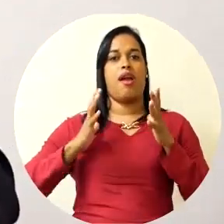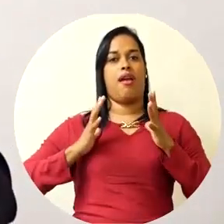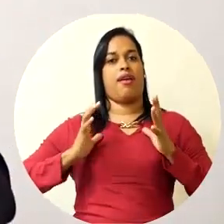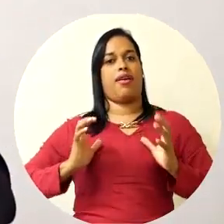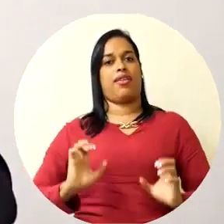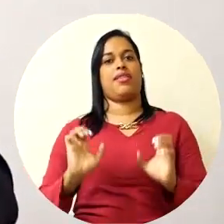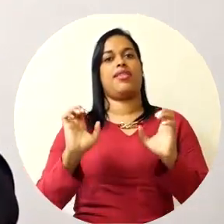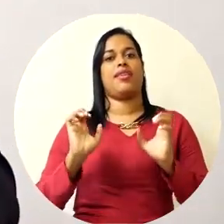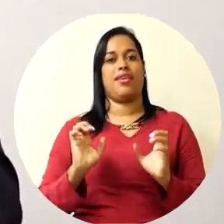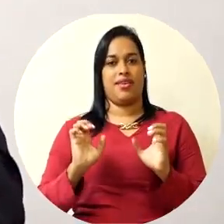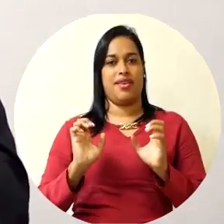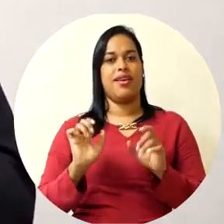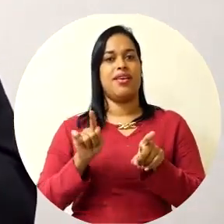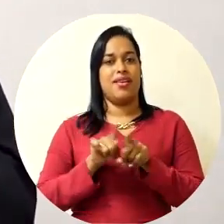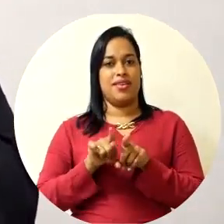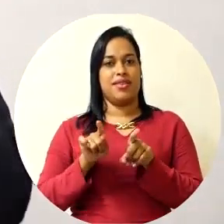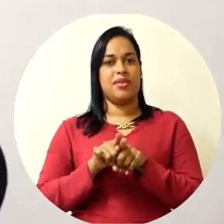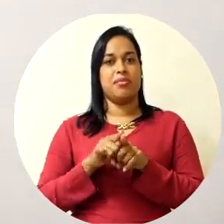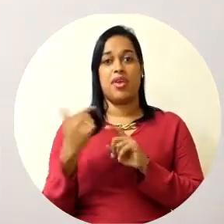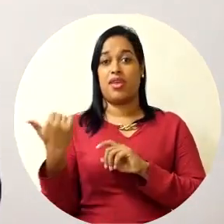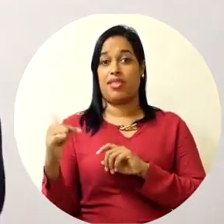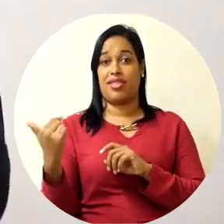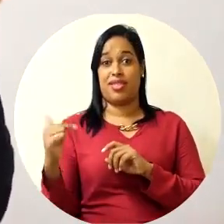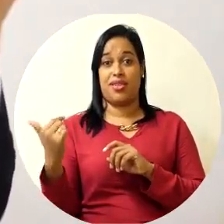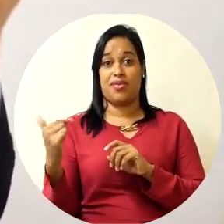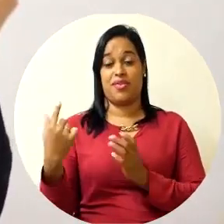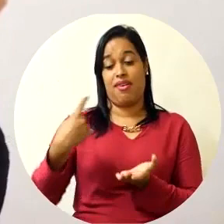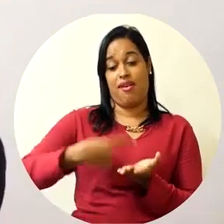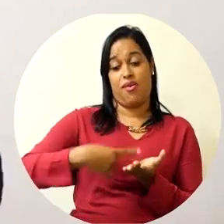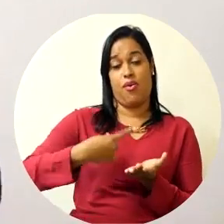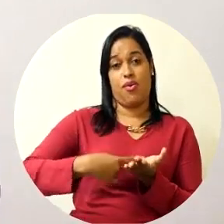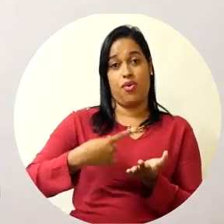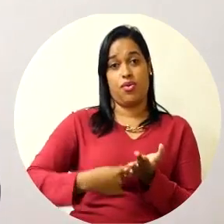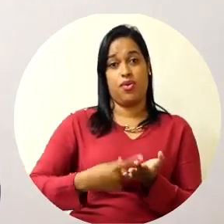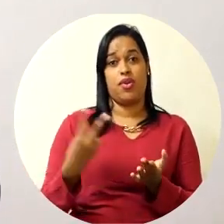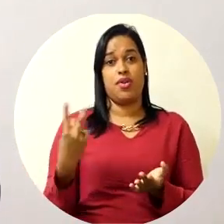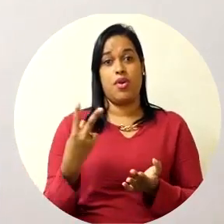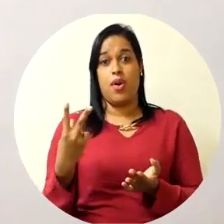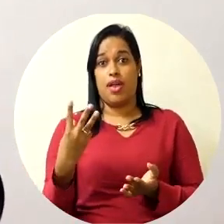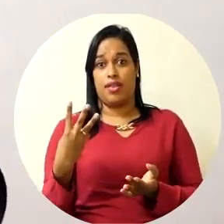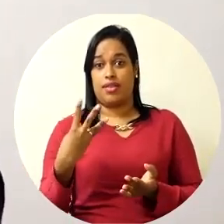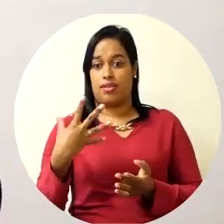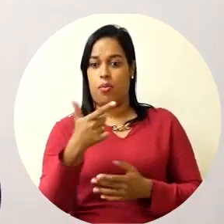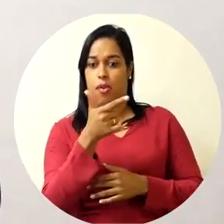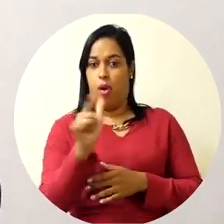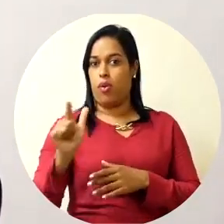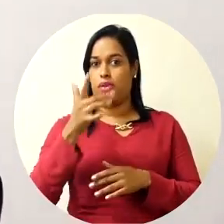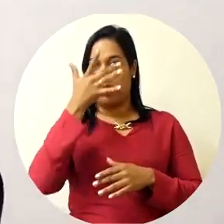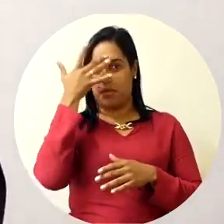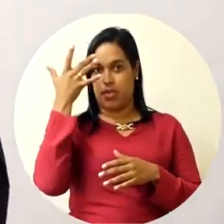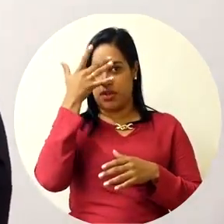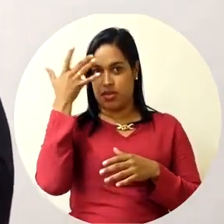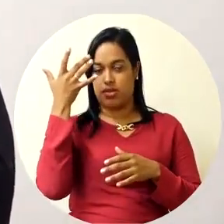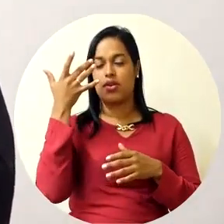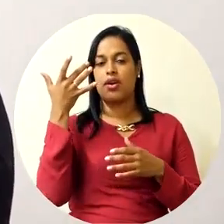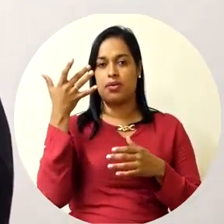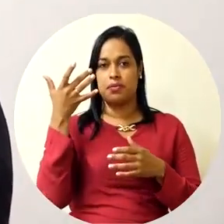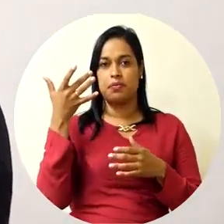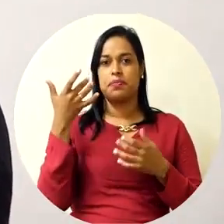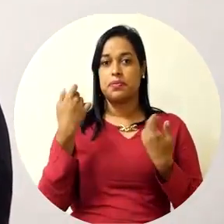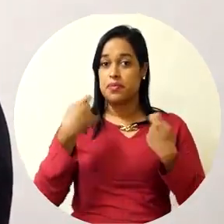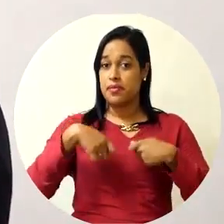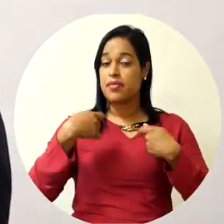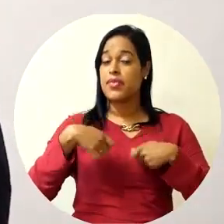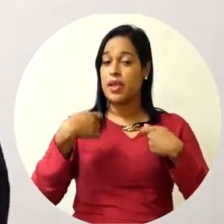Existem as heterocomposições, são aquelas em que, não havendo acordo entre as partes, uma terceira pessoa